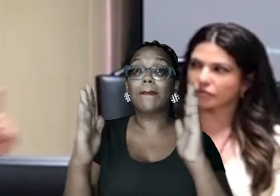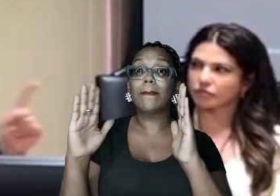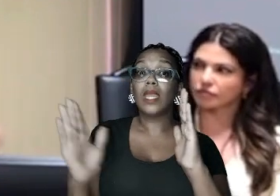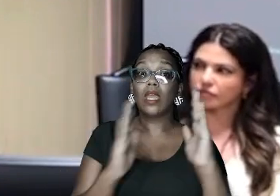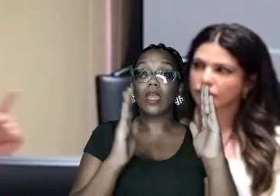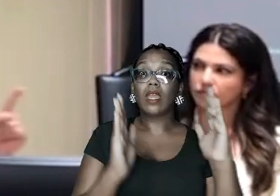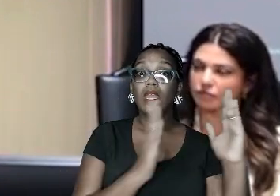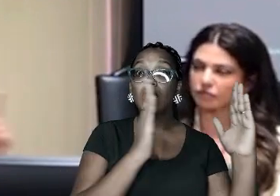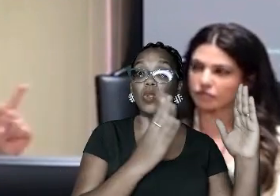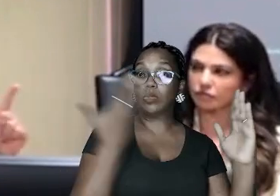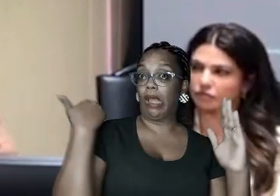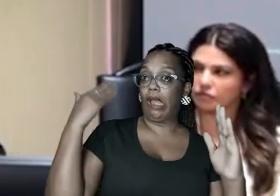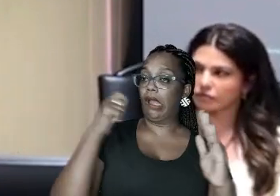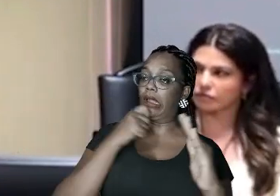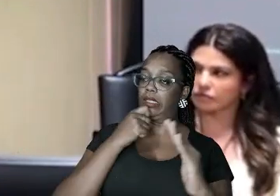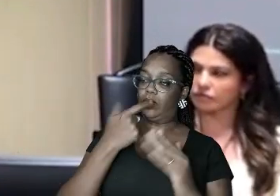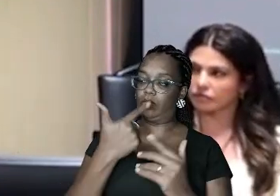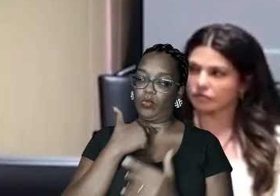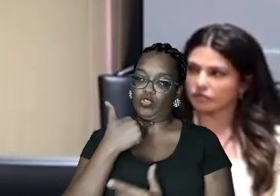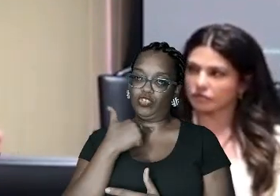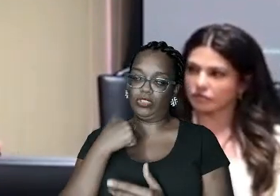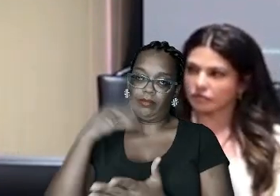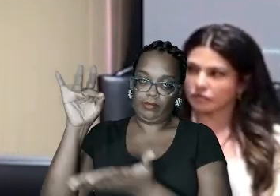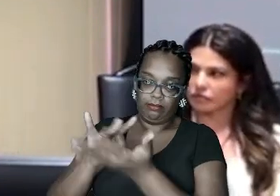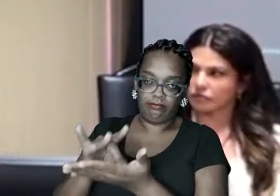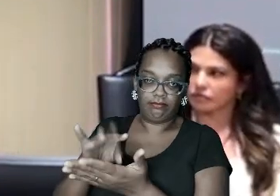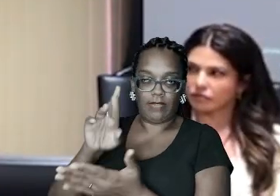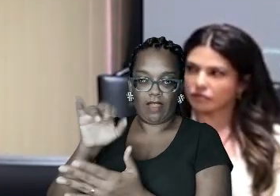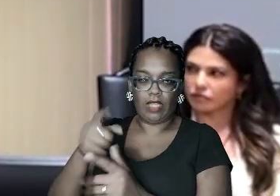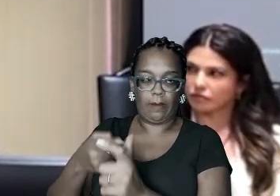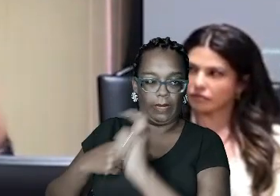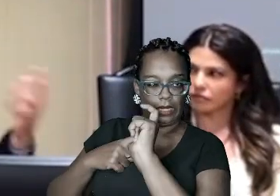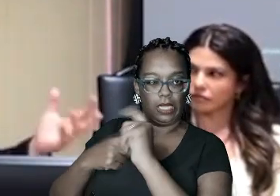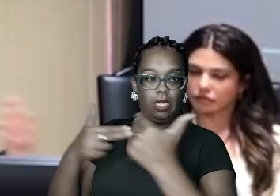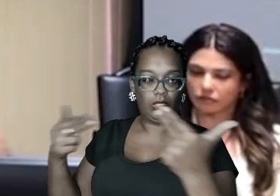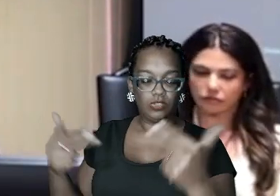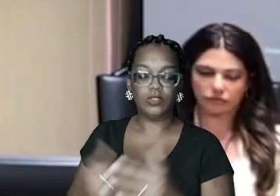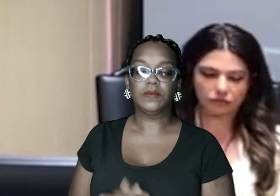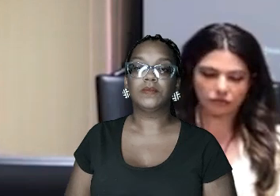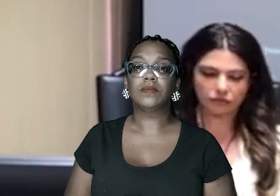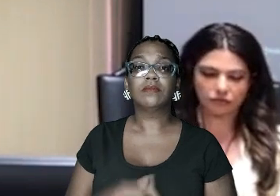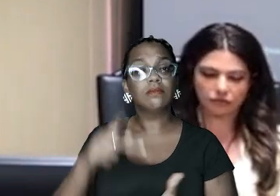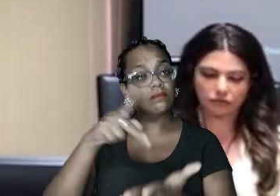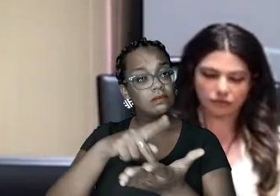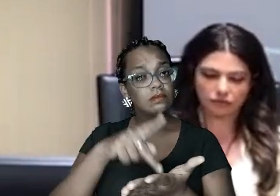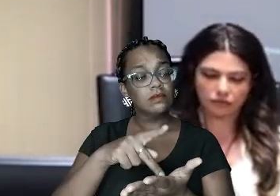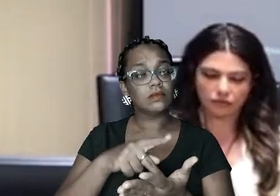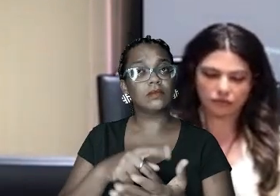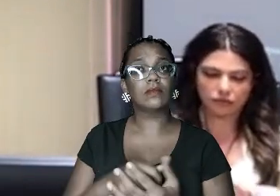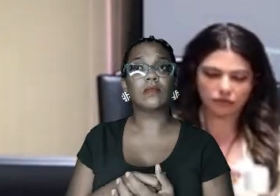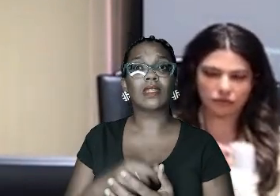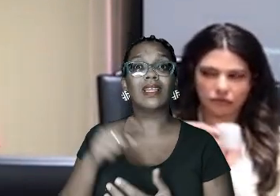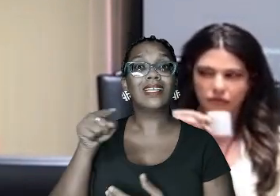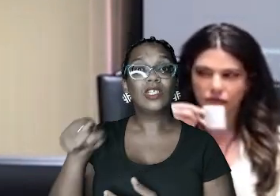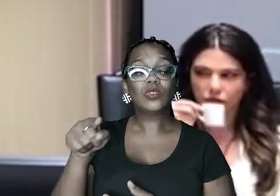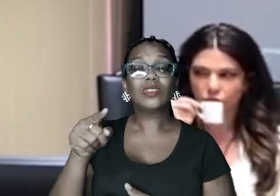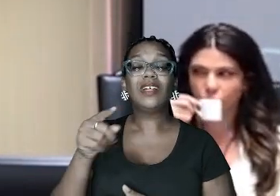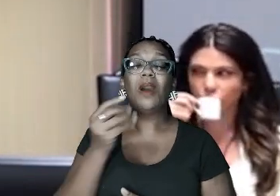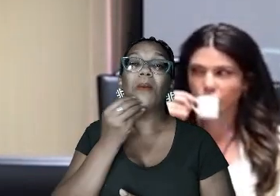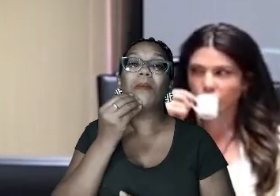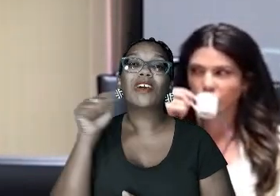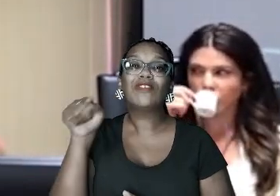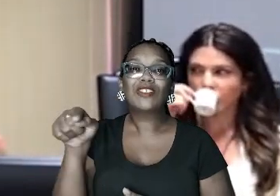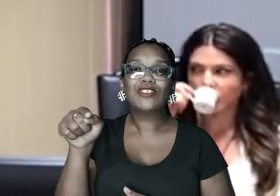negociar em períodos em que impede não poderia fazê-lo né em relação a fatos relevantes pendentes etc na